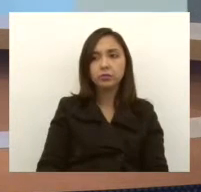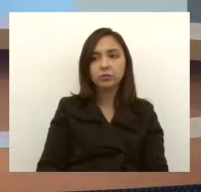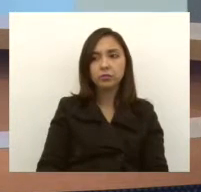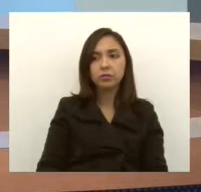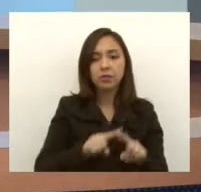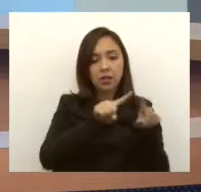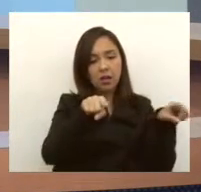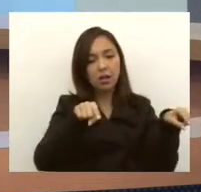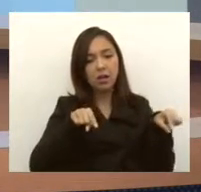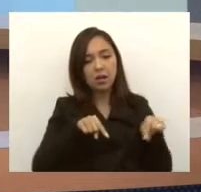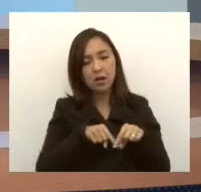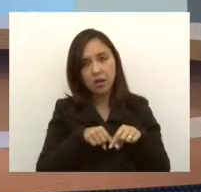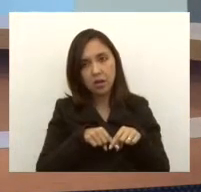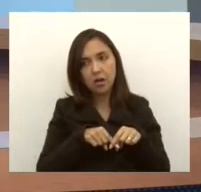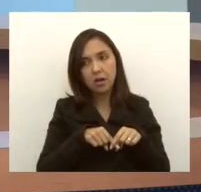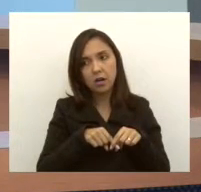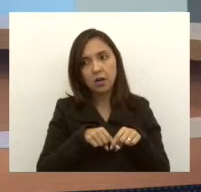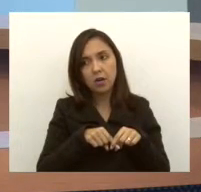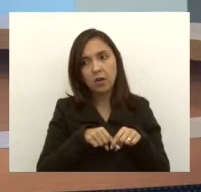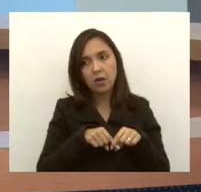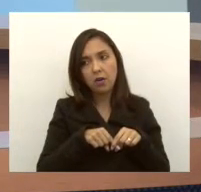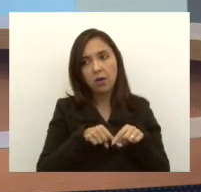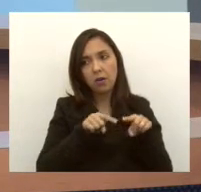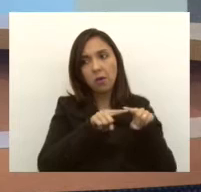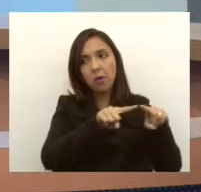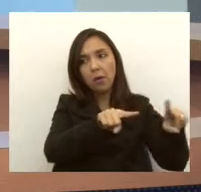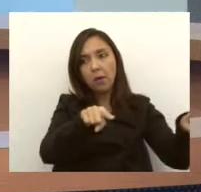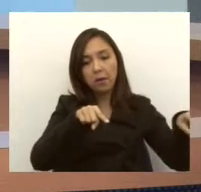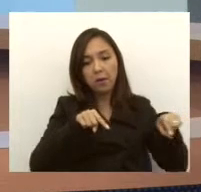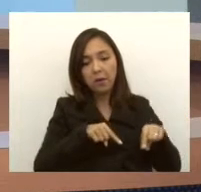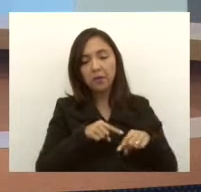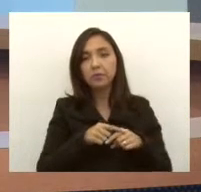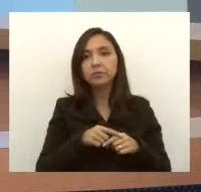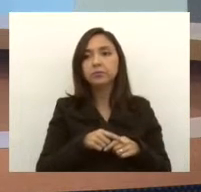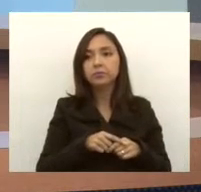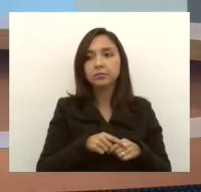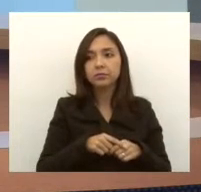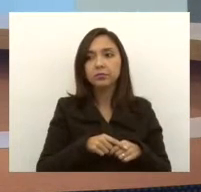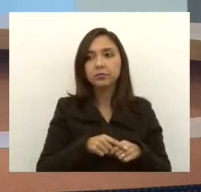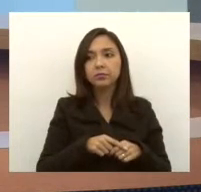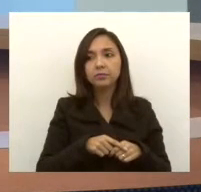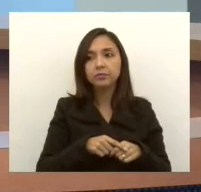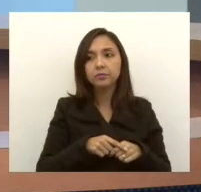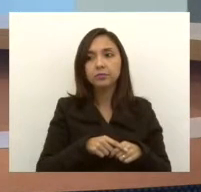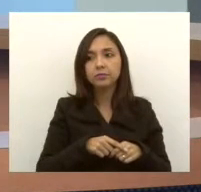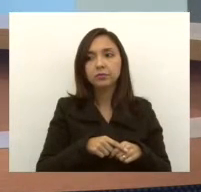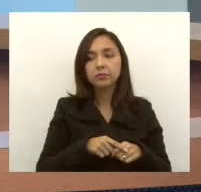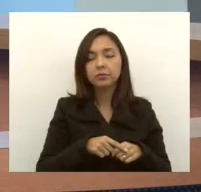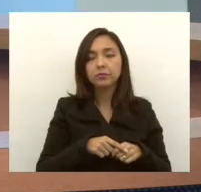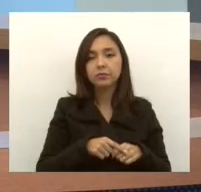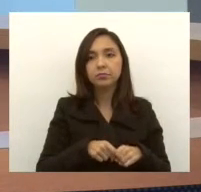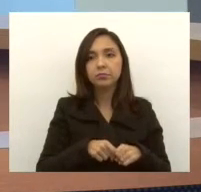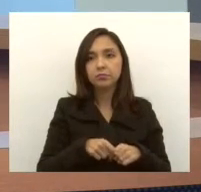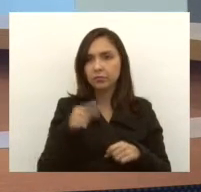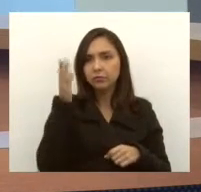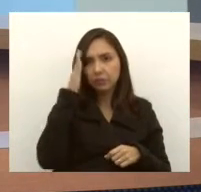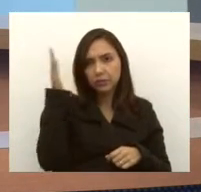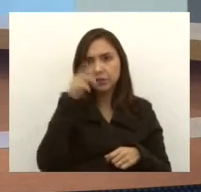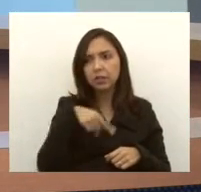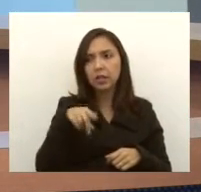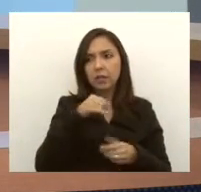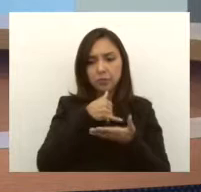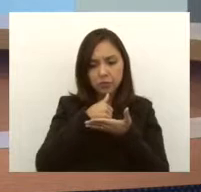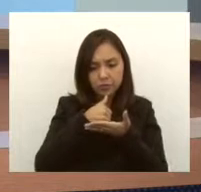salas de aulas lotadas. Estou falando da educação do estado. E o senhor e a senhora sabem do que eu estou falando. As